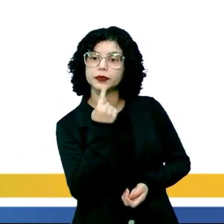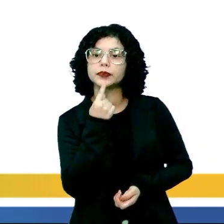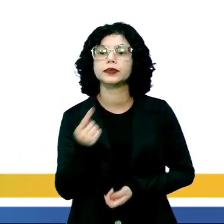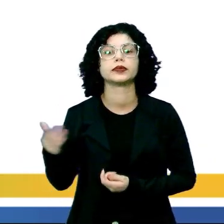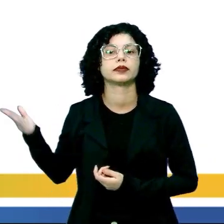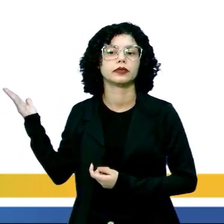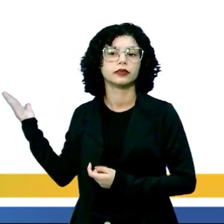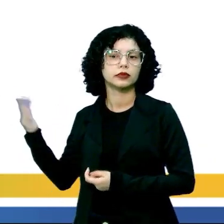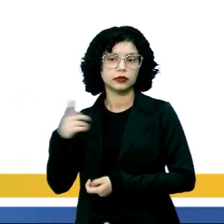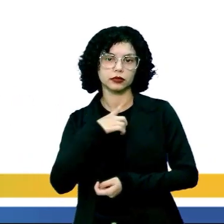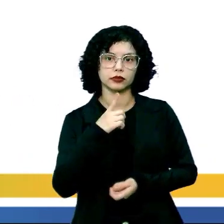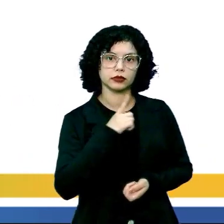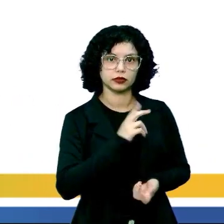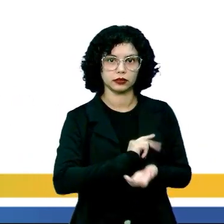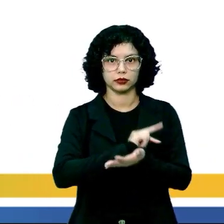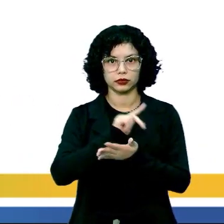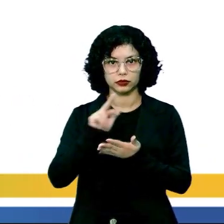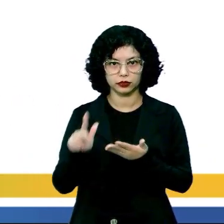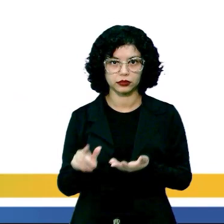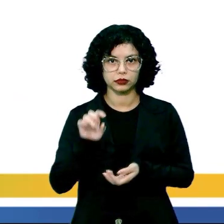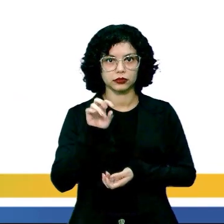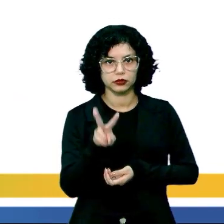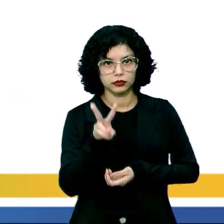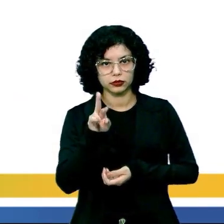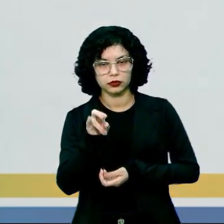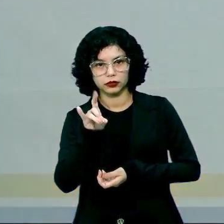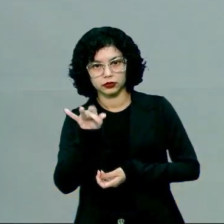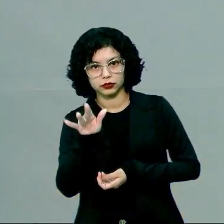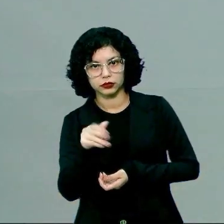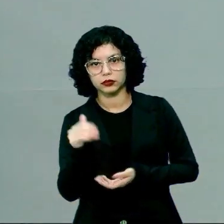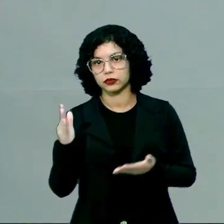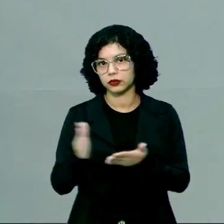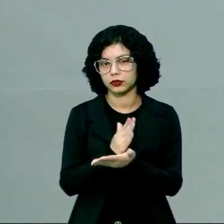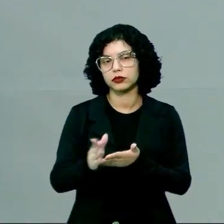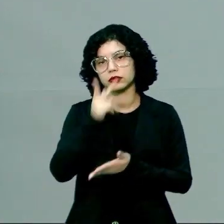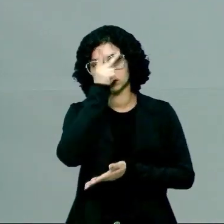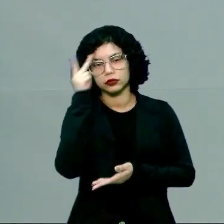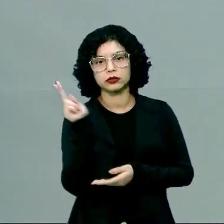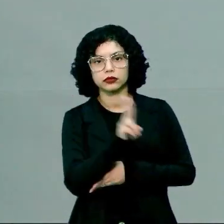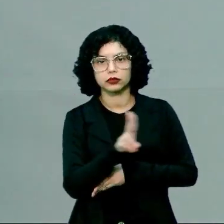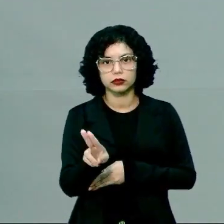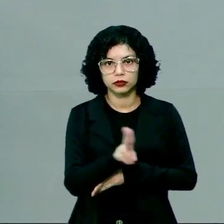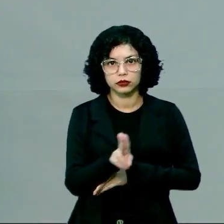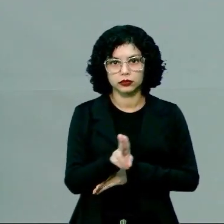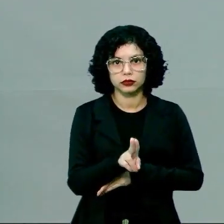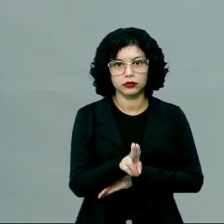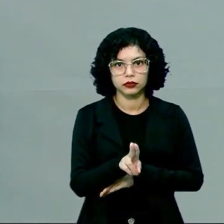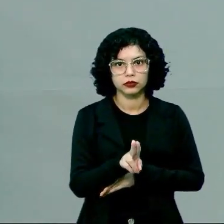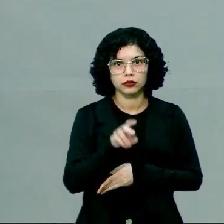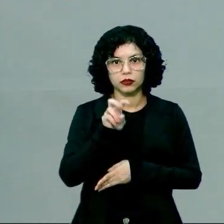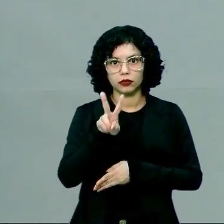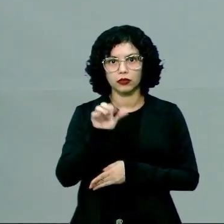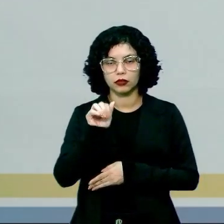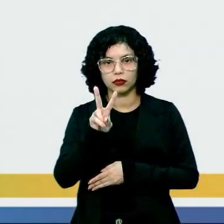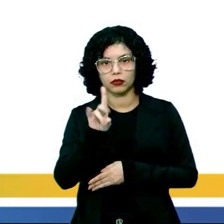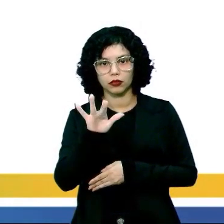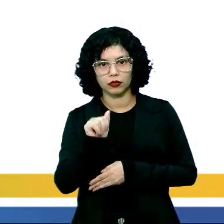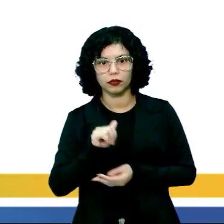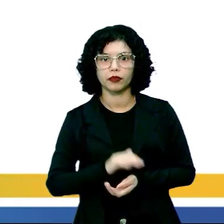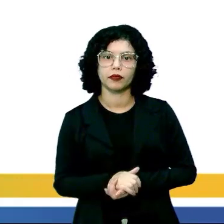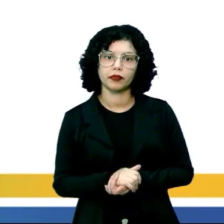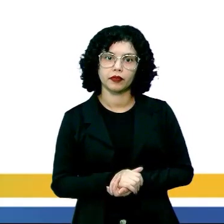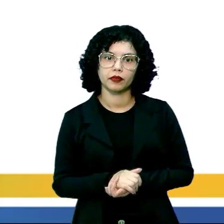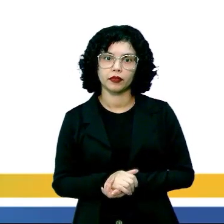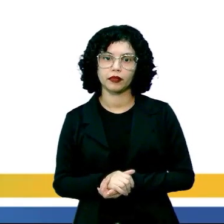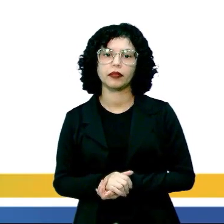ainda vai ter válvulas. Algumas pessoas, né, chamam de válvula, os dois tá certo.